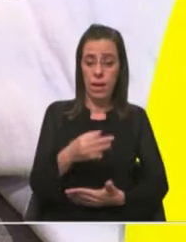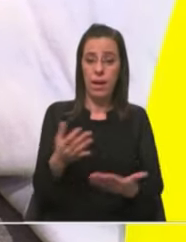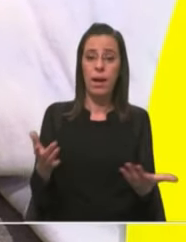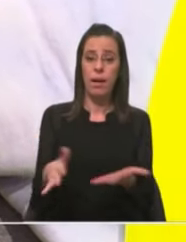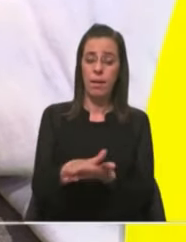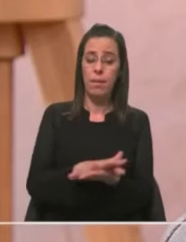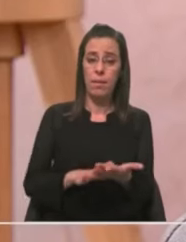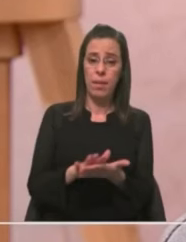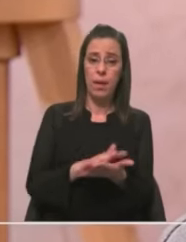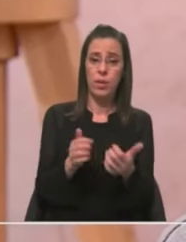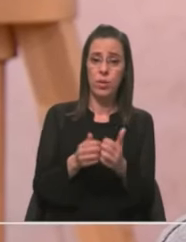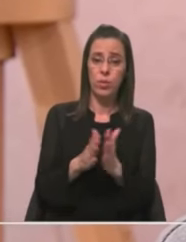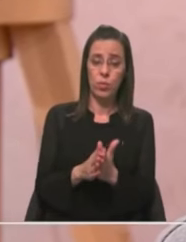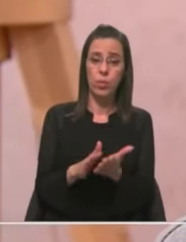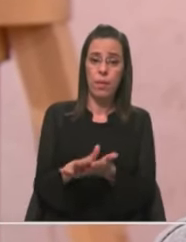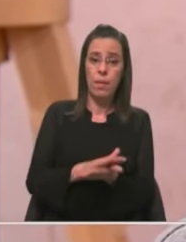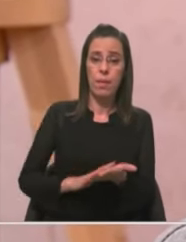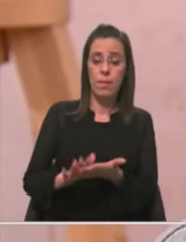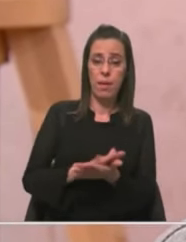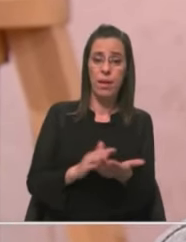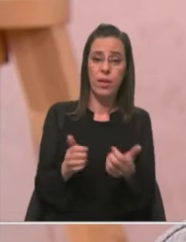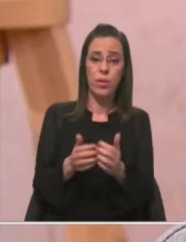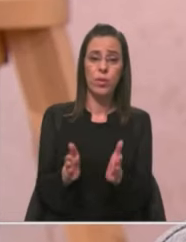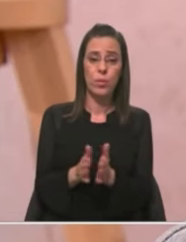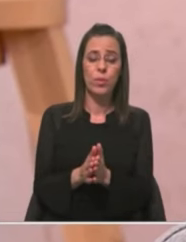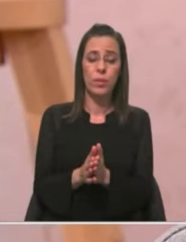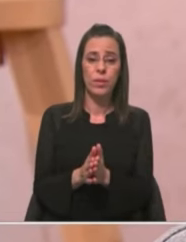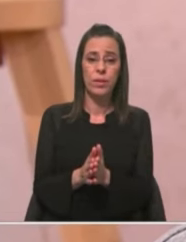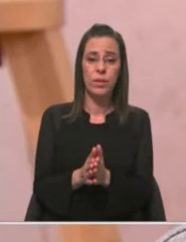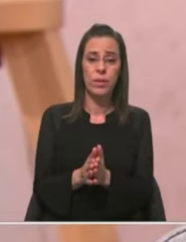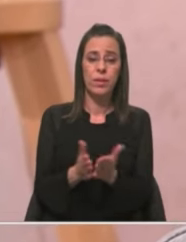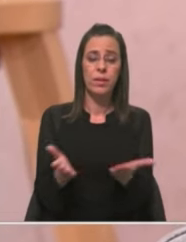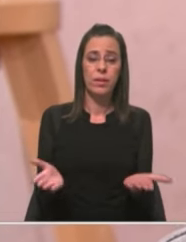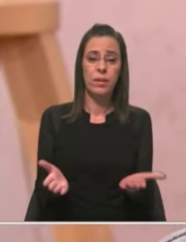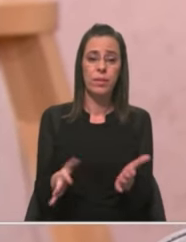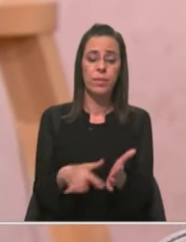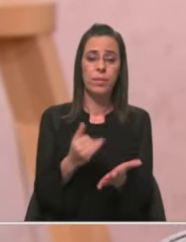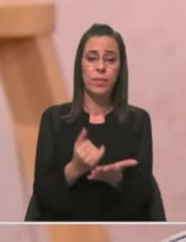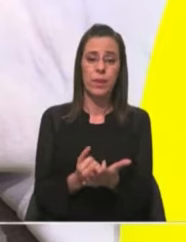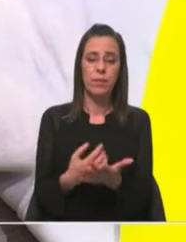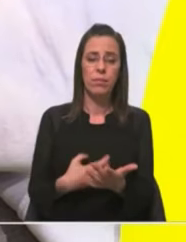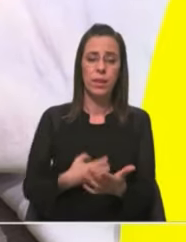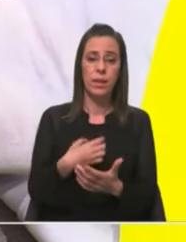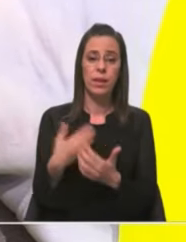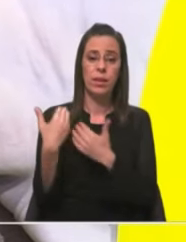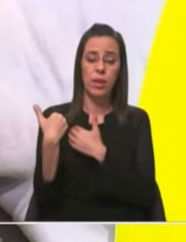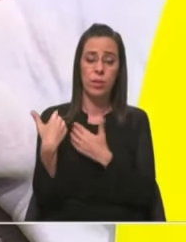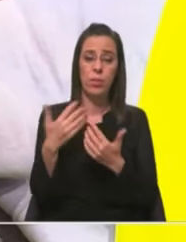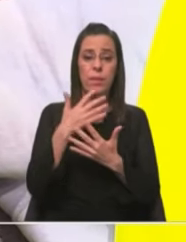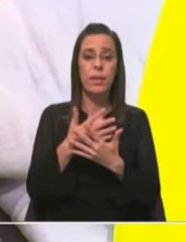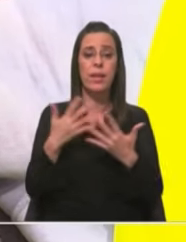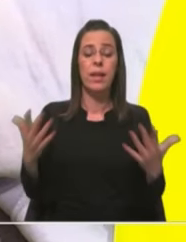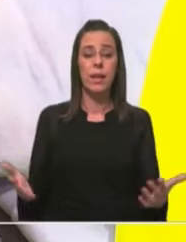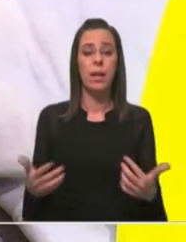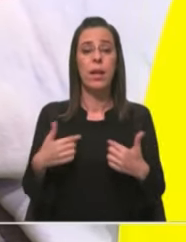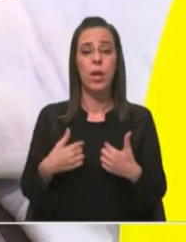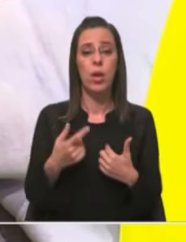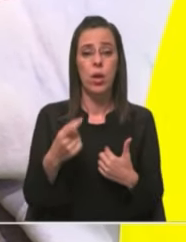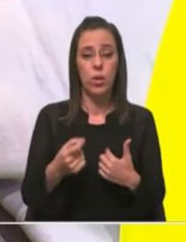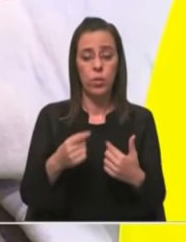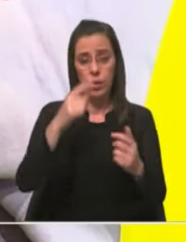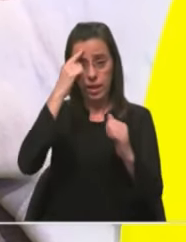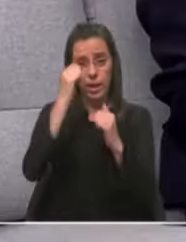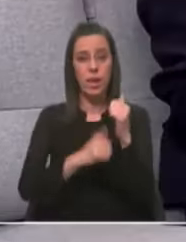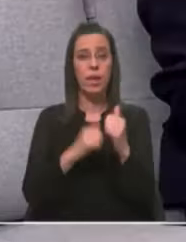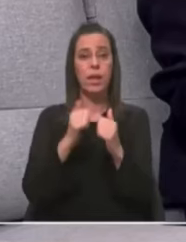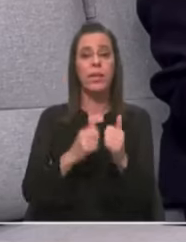a base de tudo e a sentir que é a base de tudo e sempre com um sentido de responsabilidade grande, apesar de eu ser um bocadinho irreverente